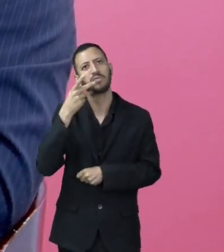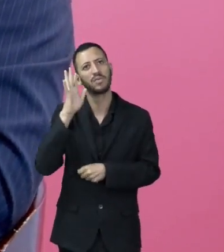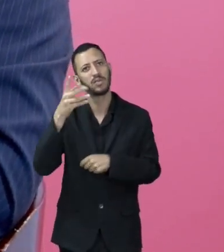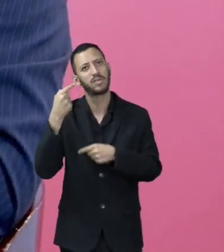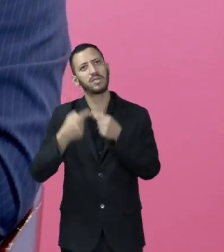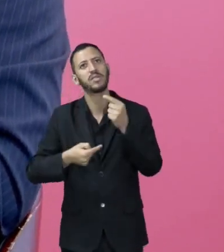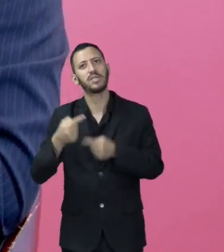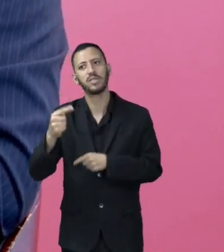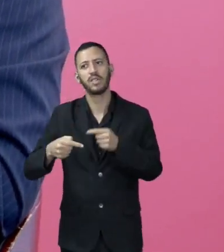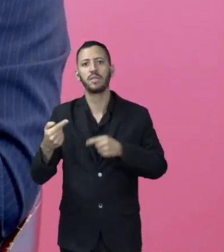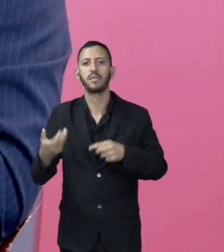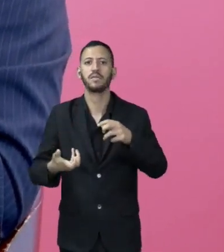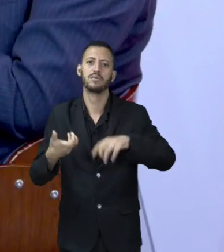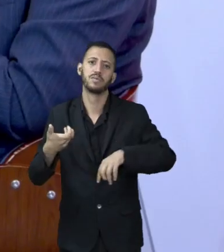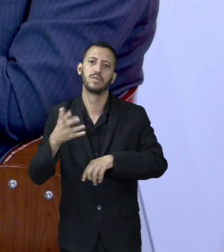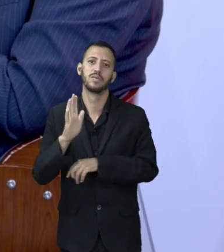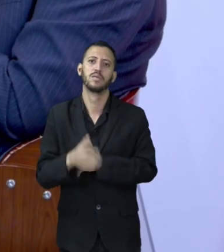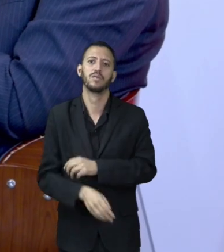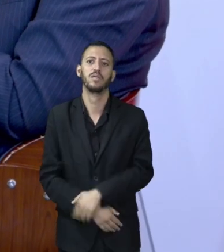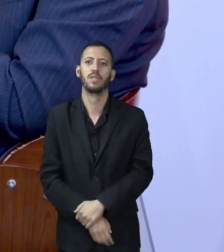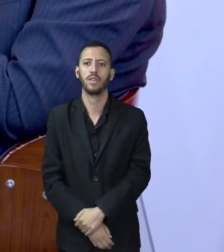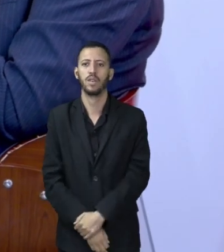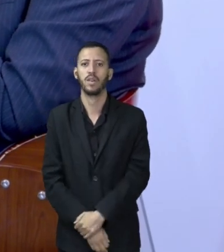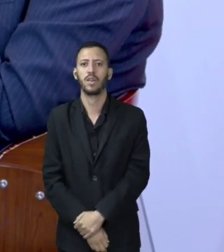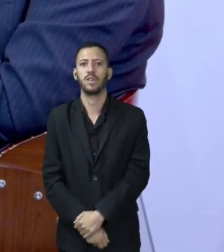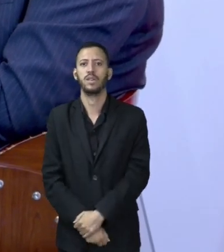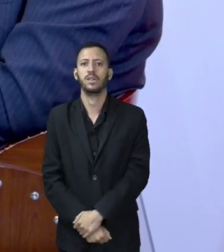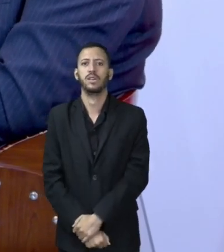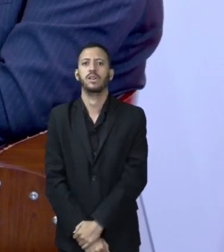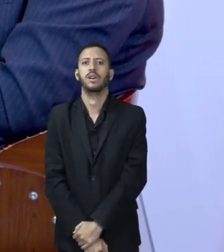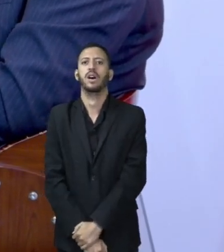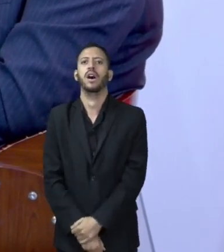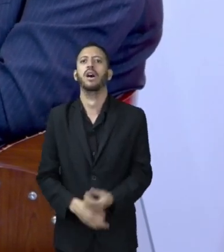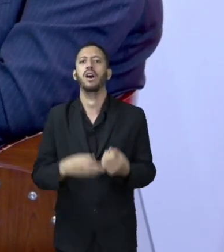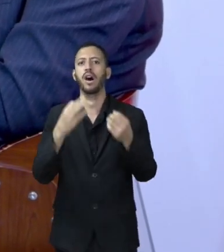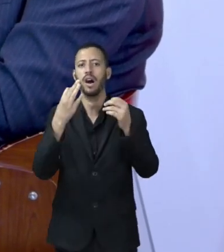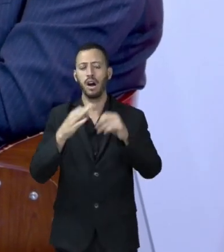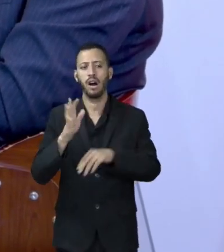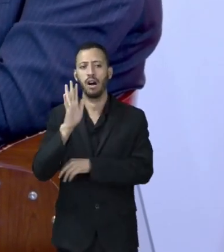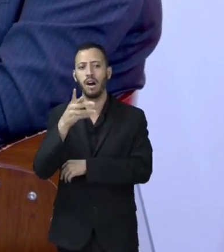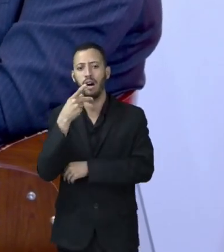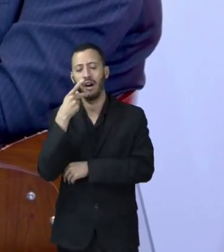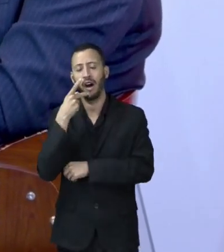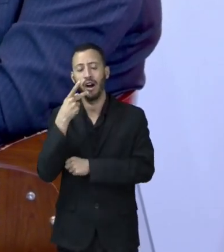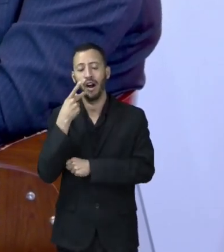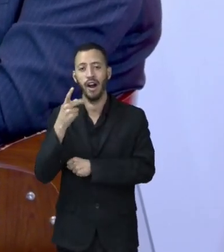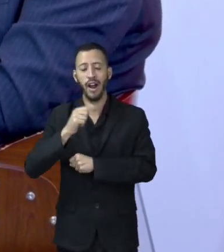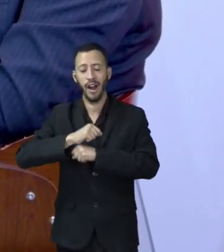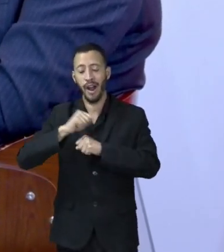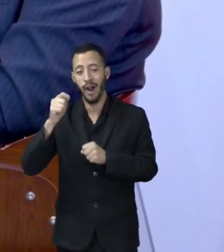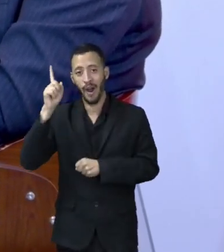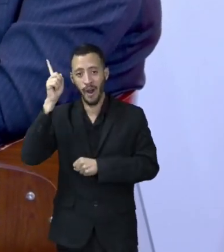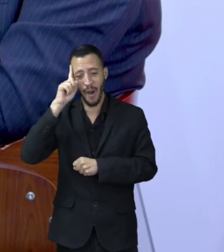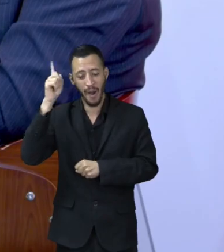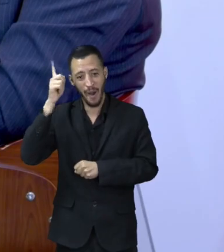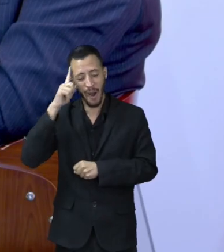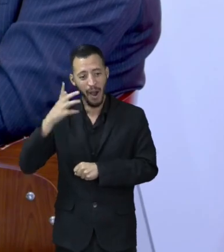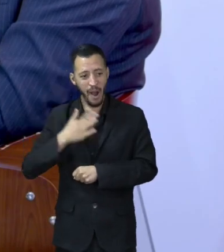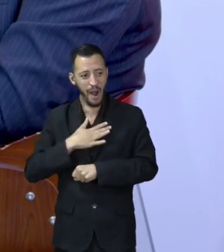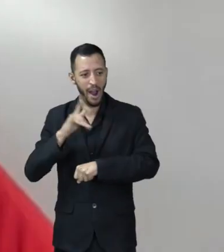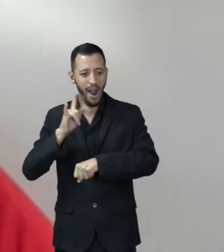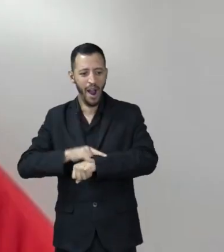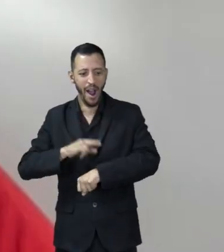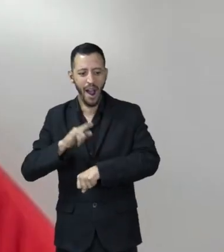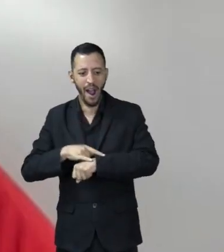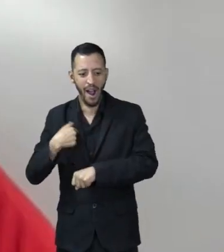no Congresso, né? Exato. E aí é que eu digo, eu tenho que acordar todos os dias sabendo que o meu xixi, é assim